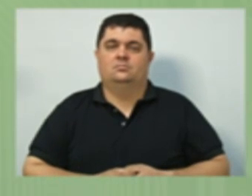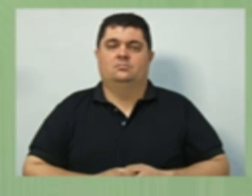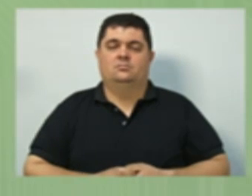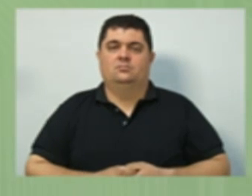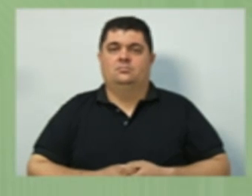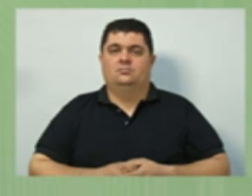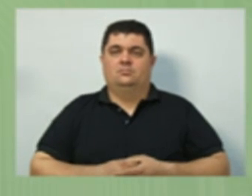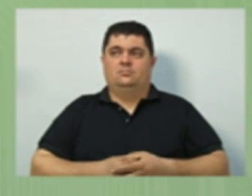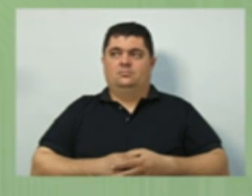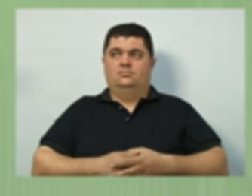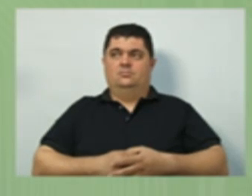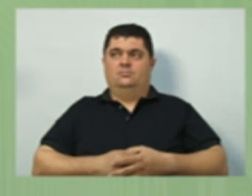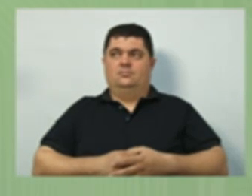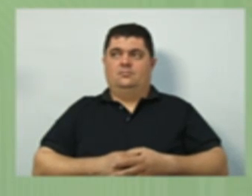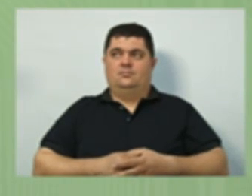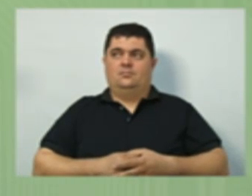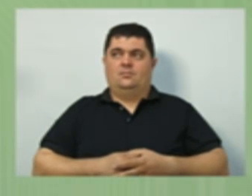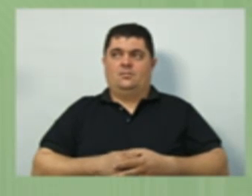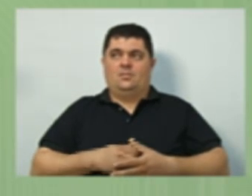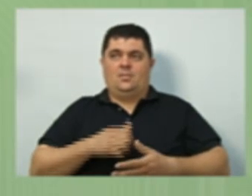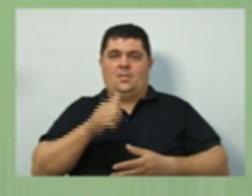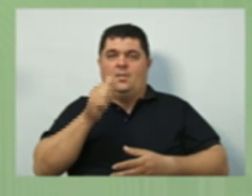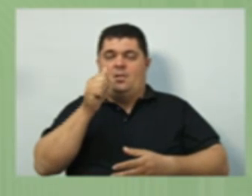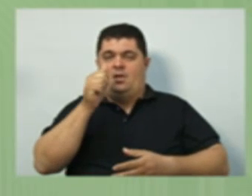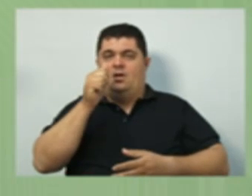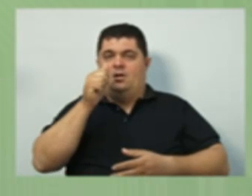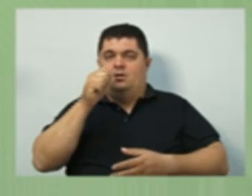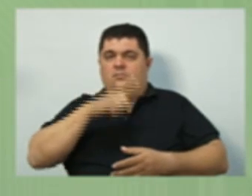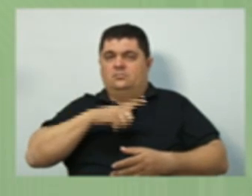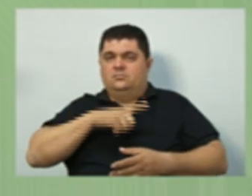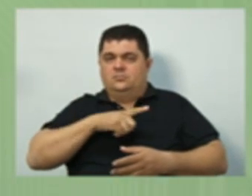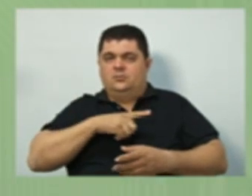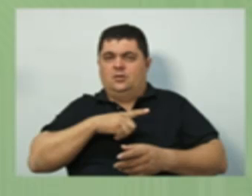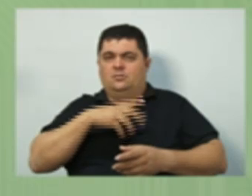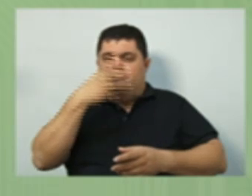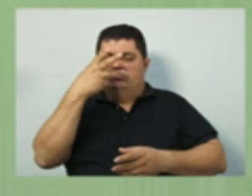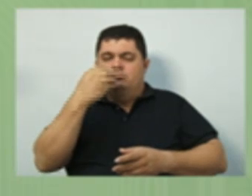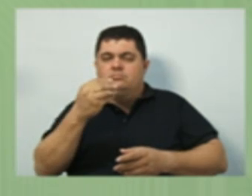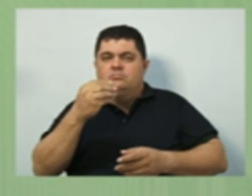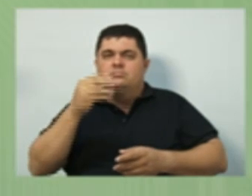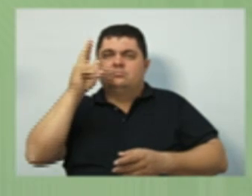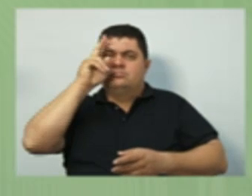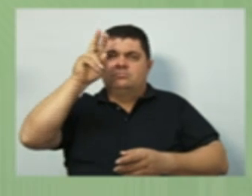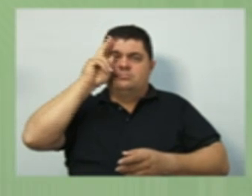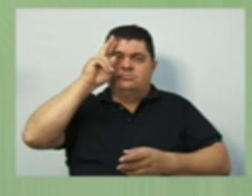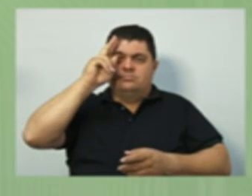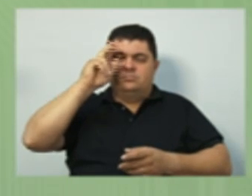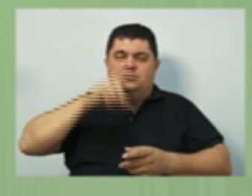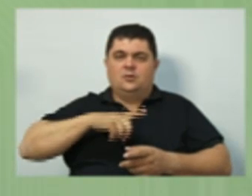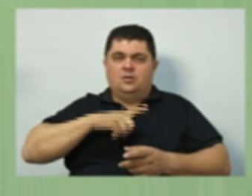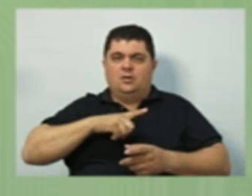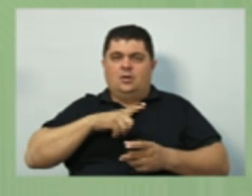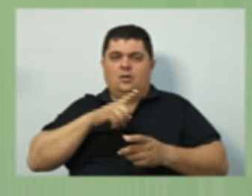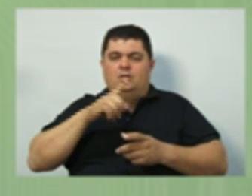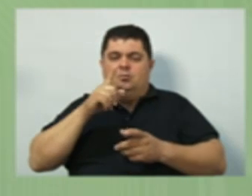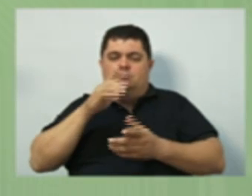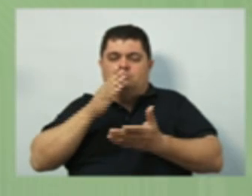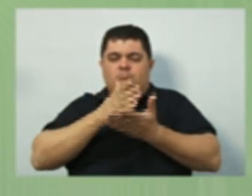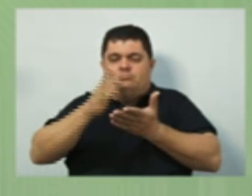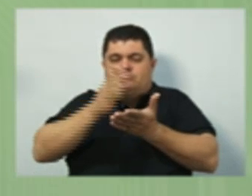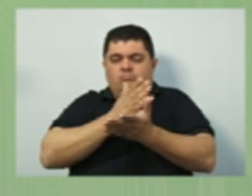A antítese que configura uma imagem da divisão social do trabalho